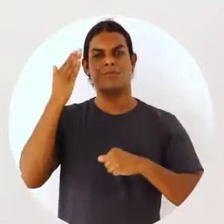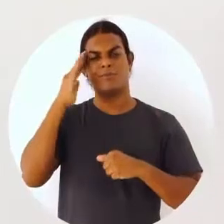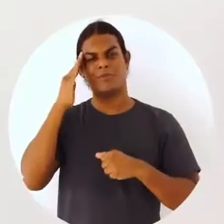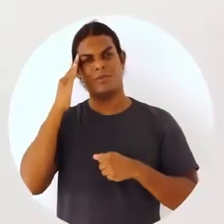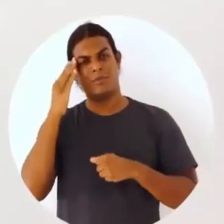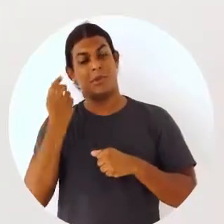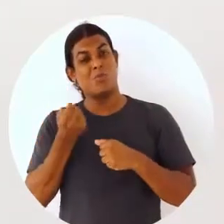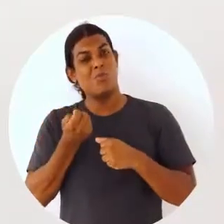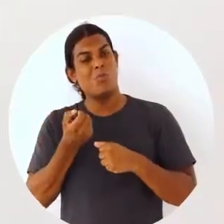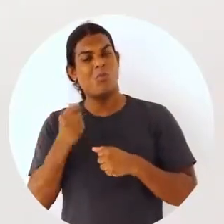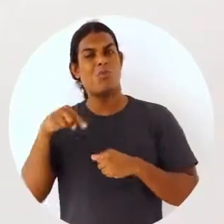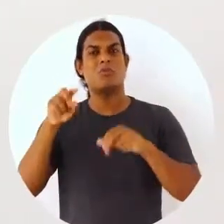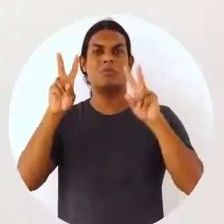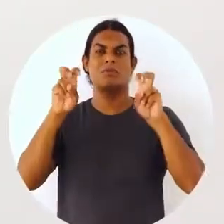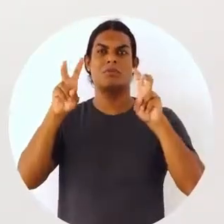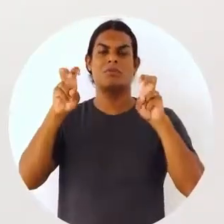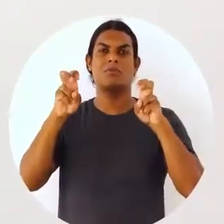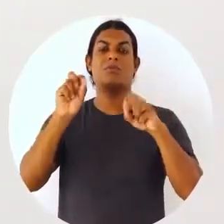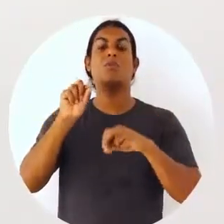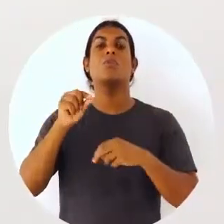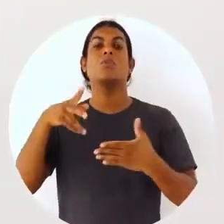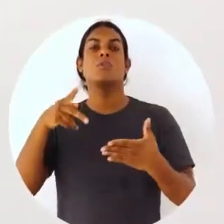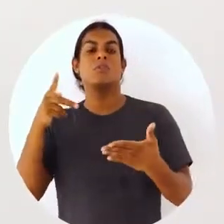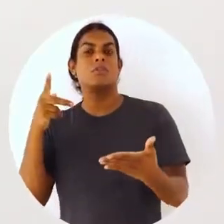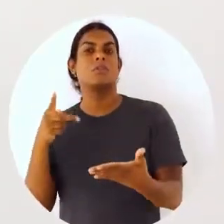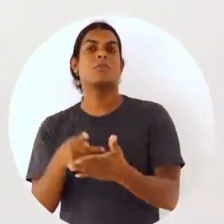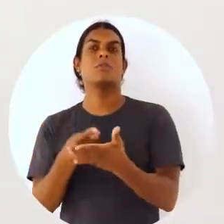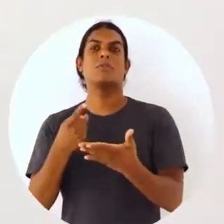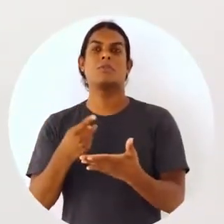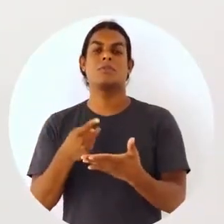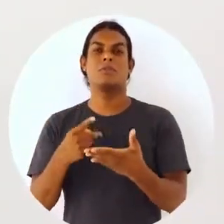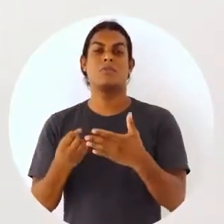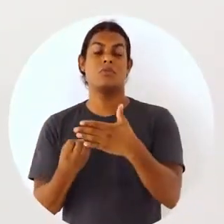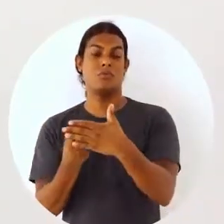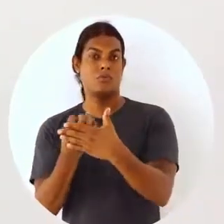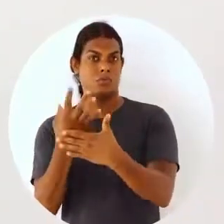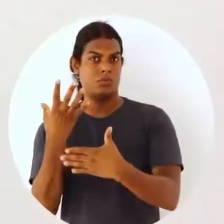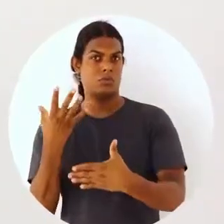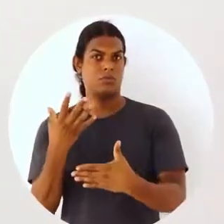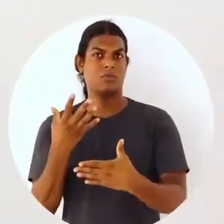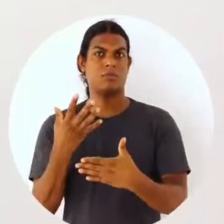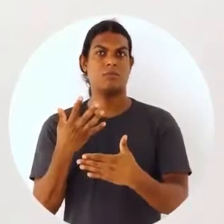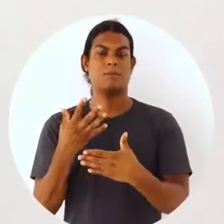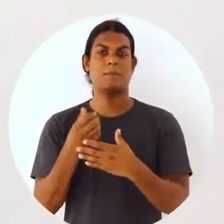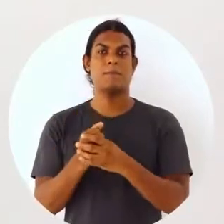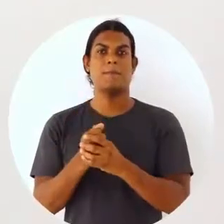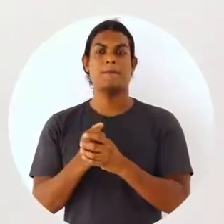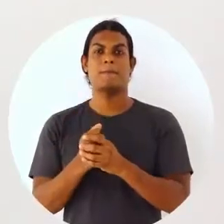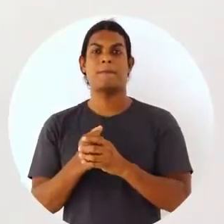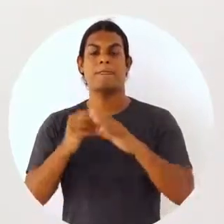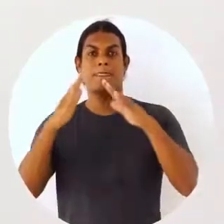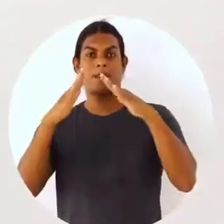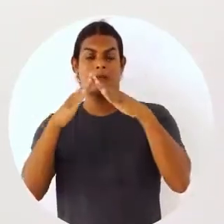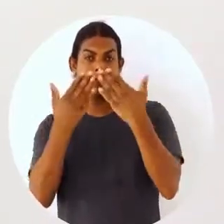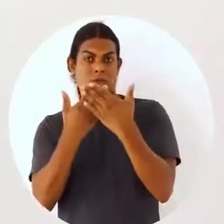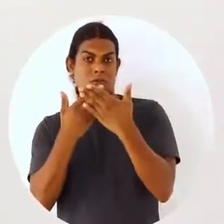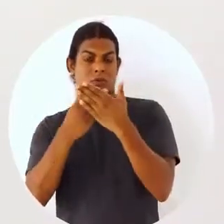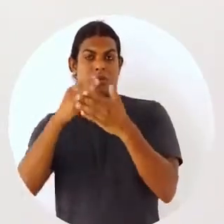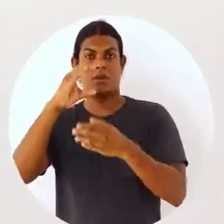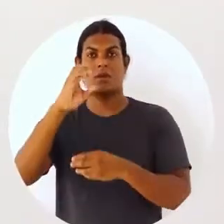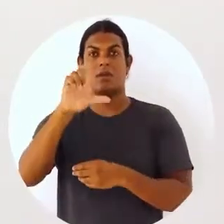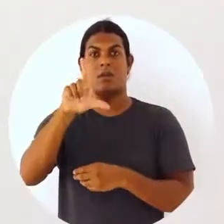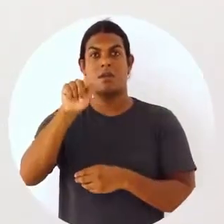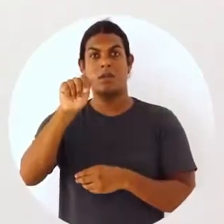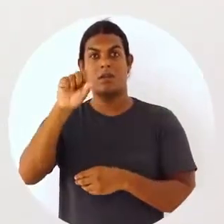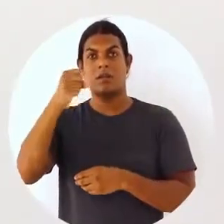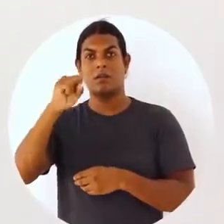levou a criação, vamos dizer assim, o advento, ao surgimento da Escola Cássio de Administração. Observamos que, depois